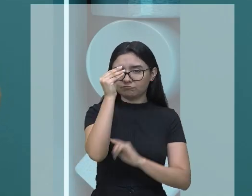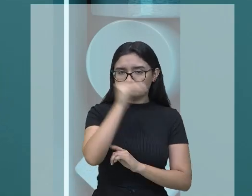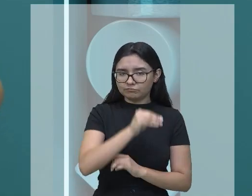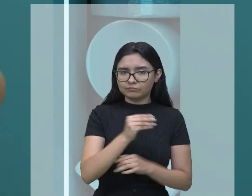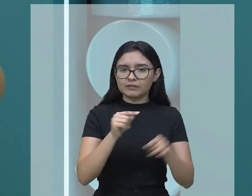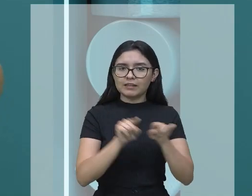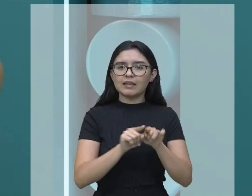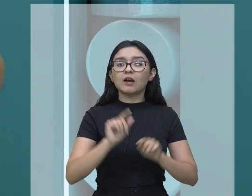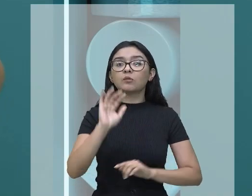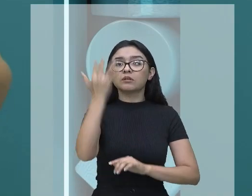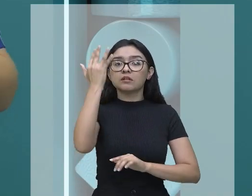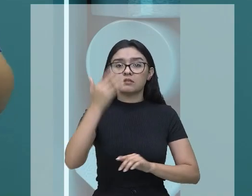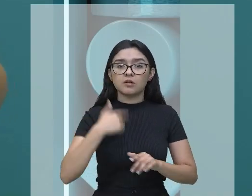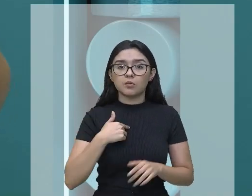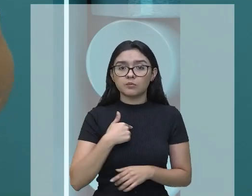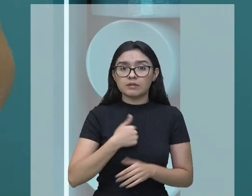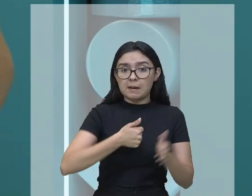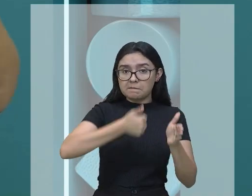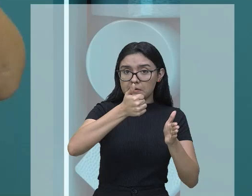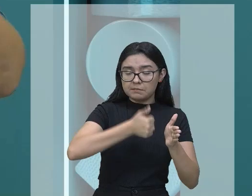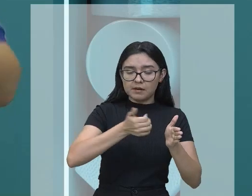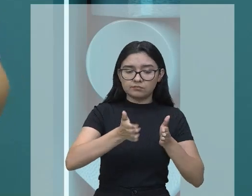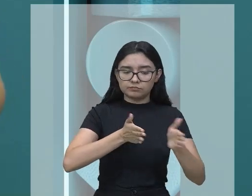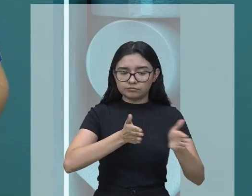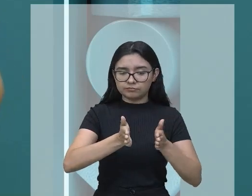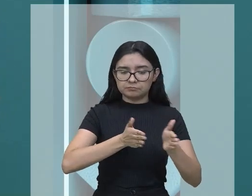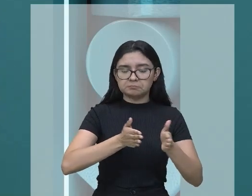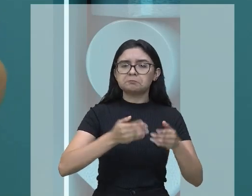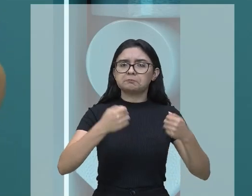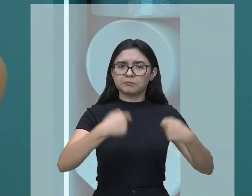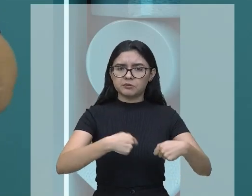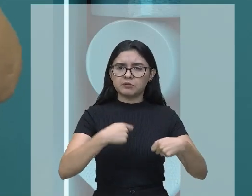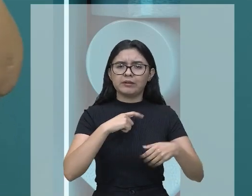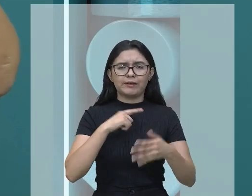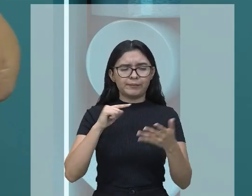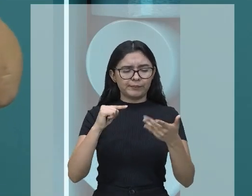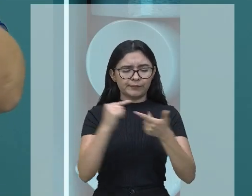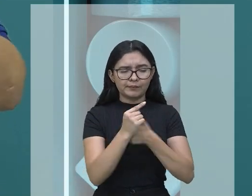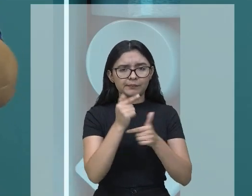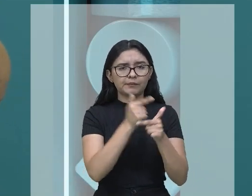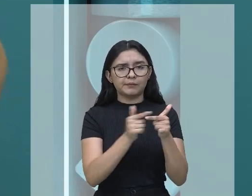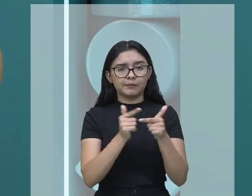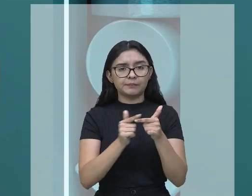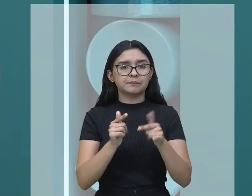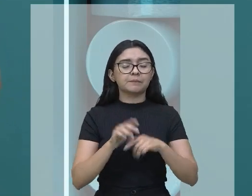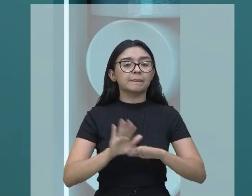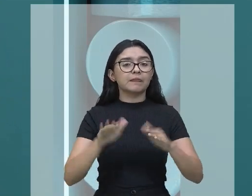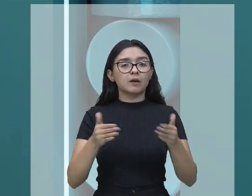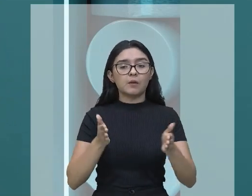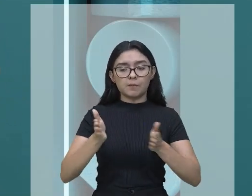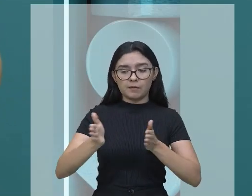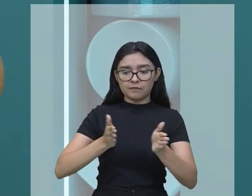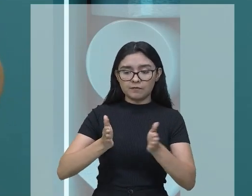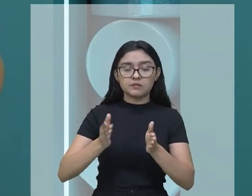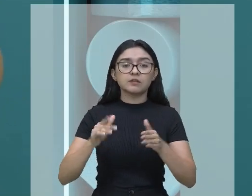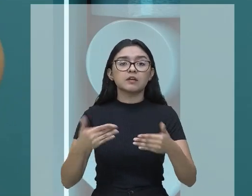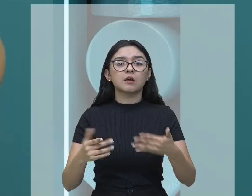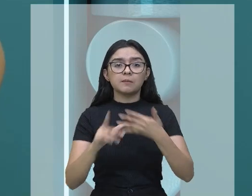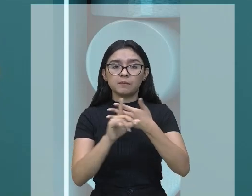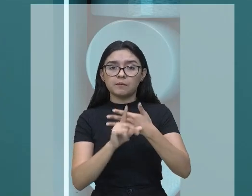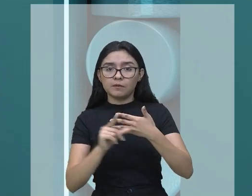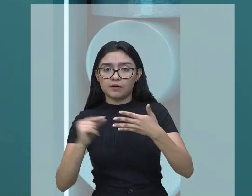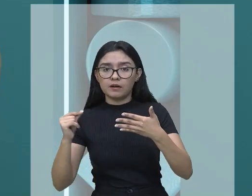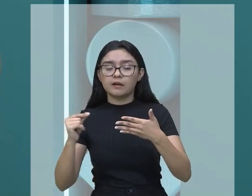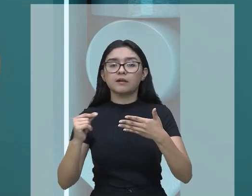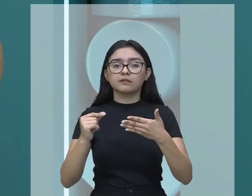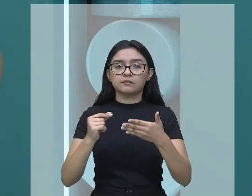primeira fase evidenciou, precisou enfrentar. Já é uma fase de escritores, de poetas,